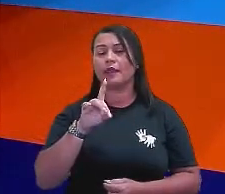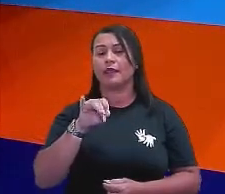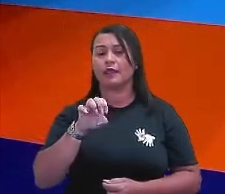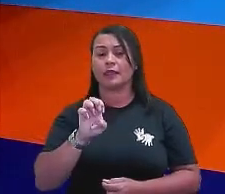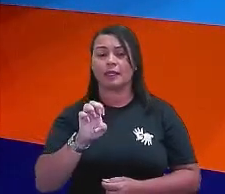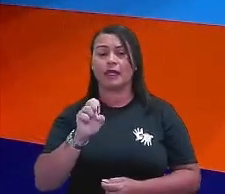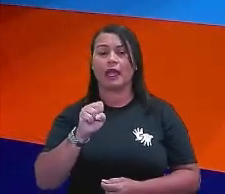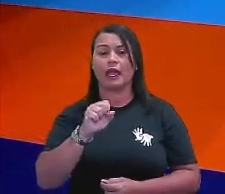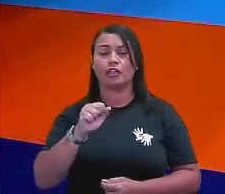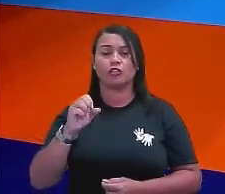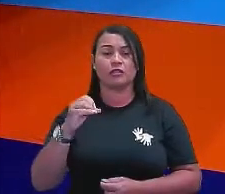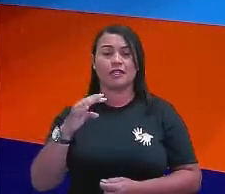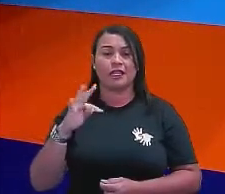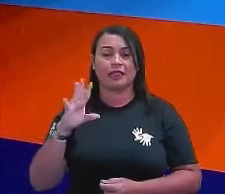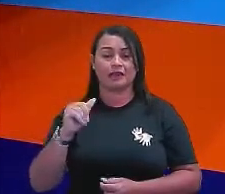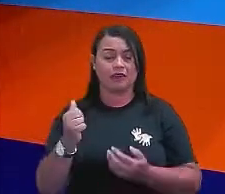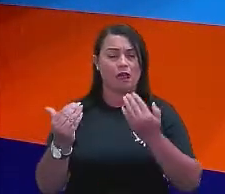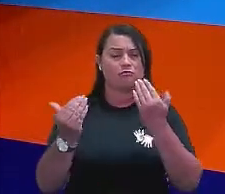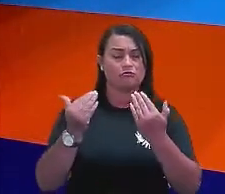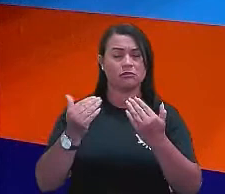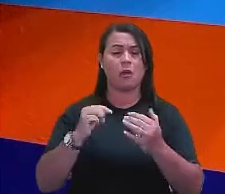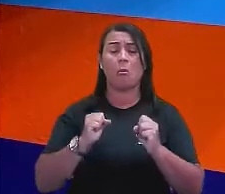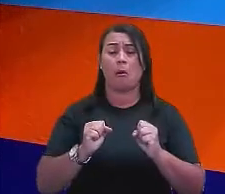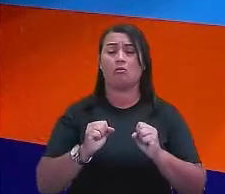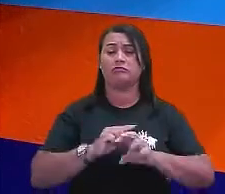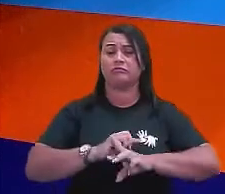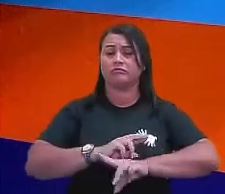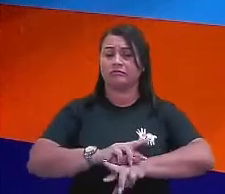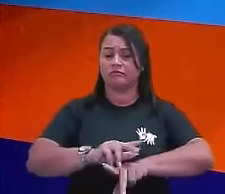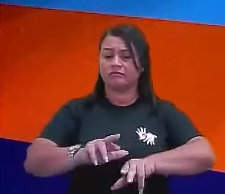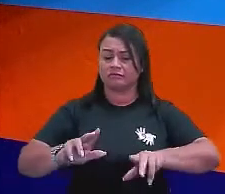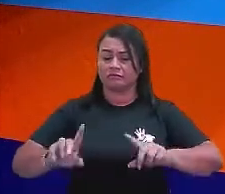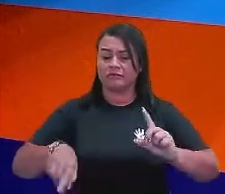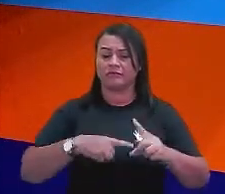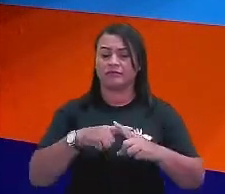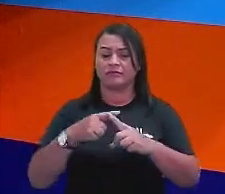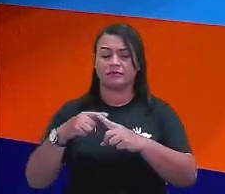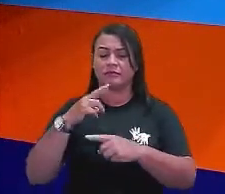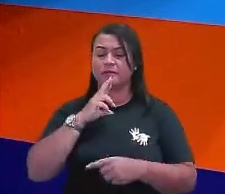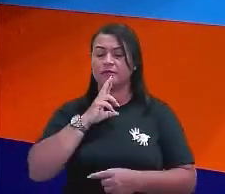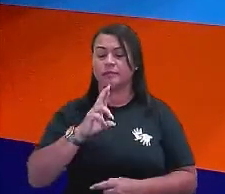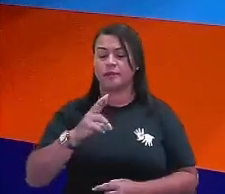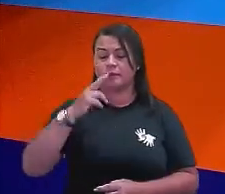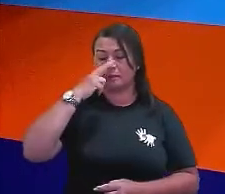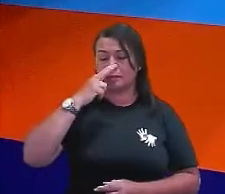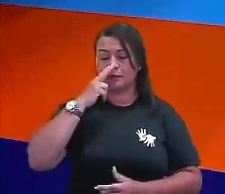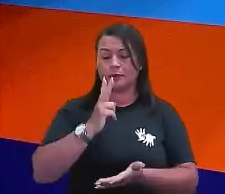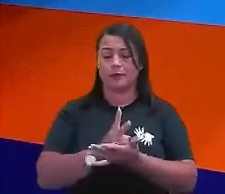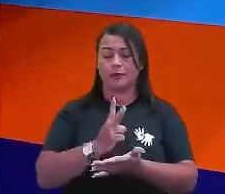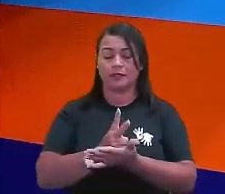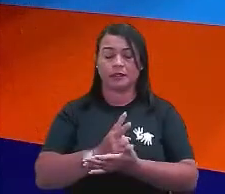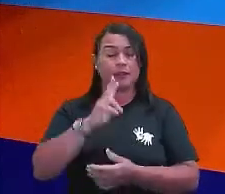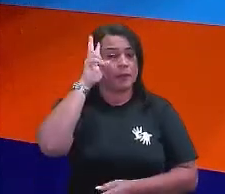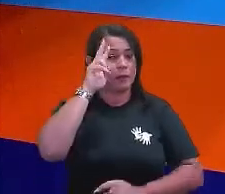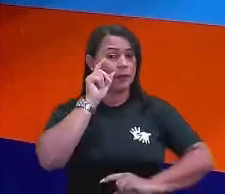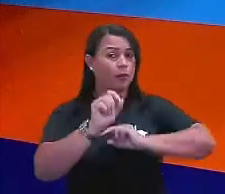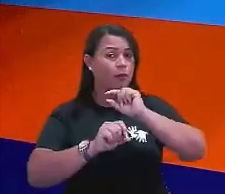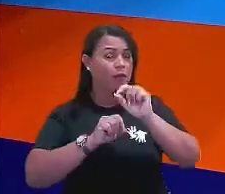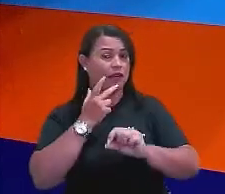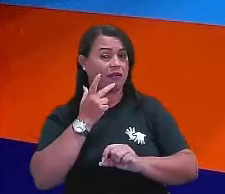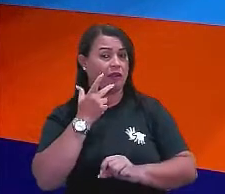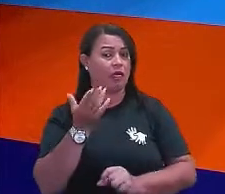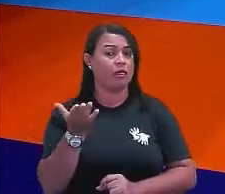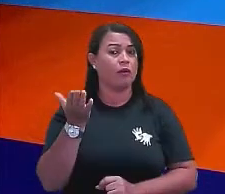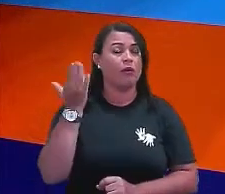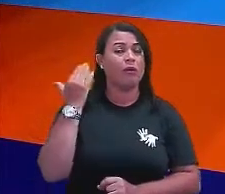e associar vários fatores que o resultado vai ser o mesmo, tá? Lembrando, como a gente disse